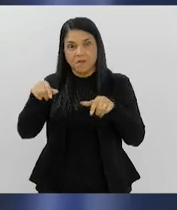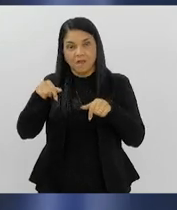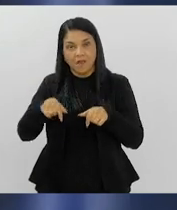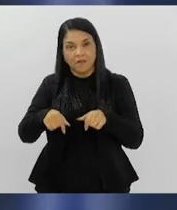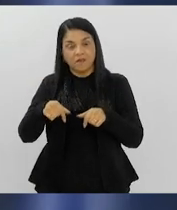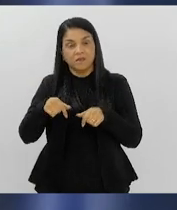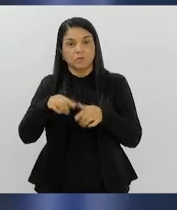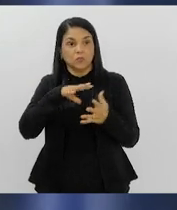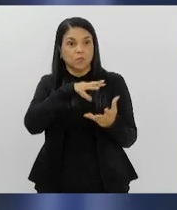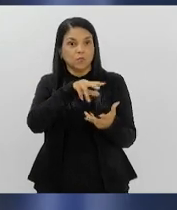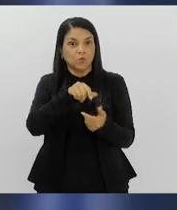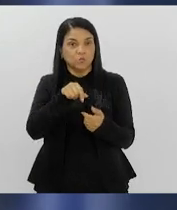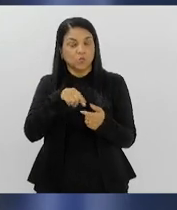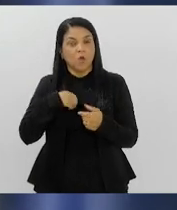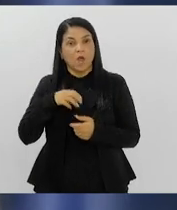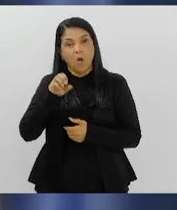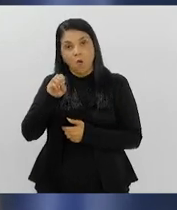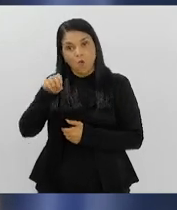ONU